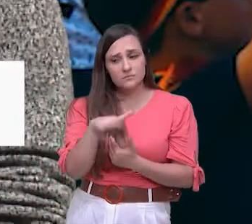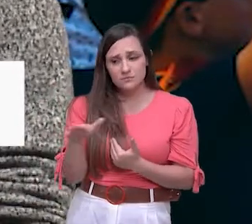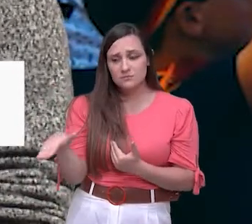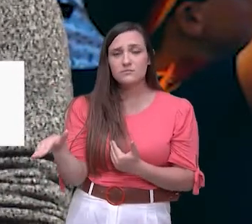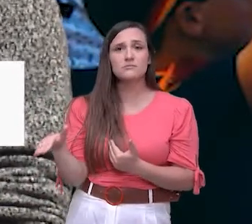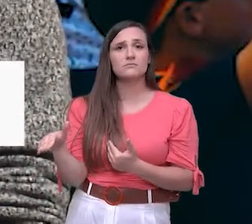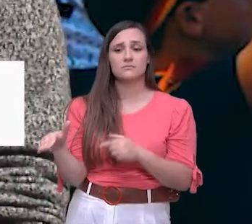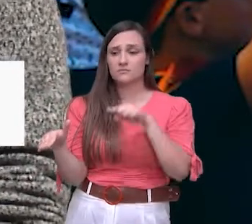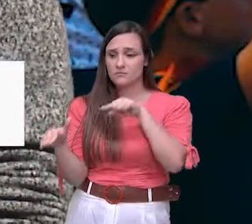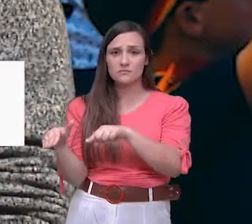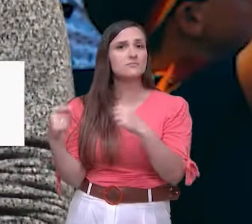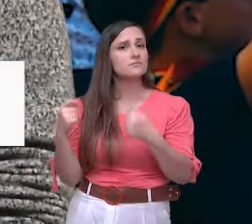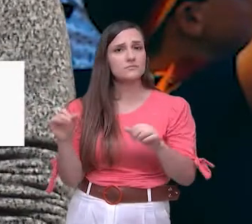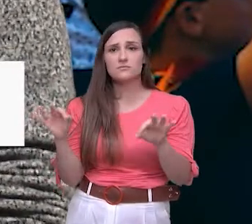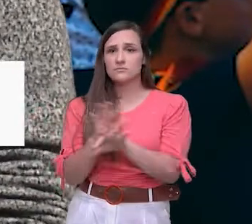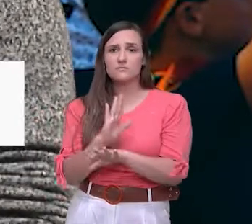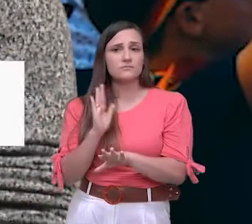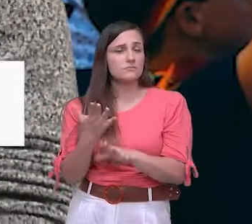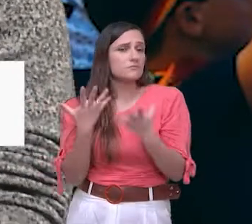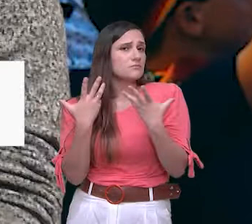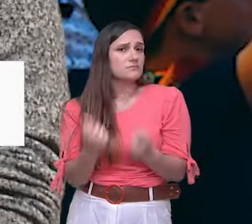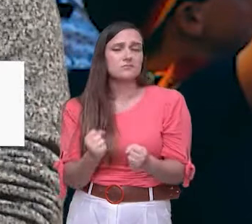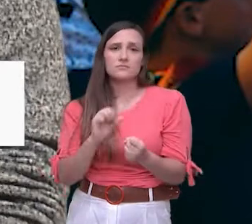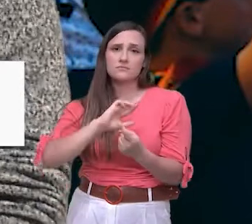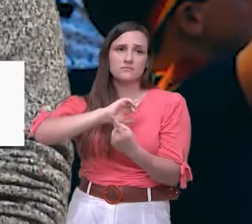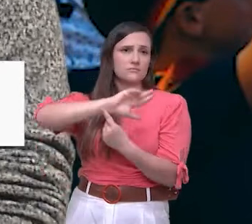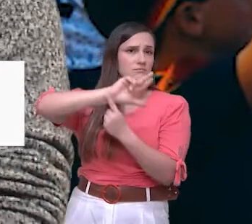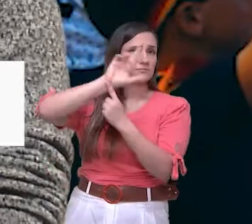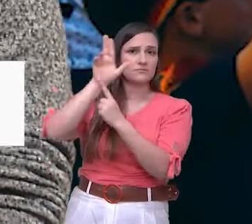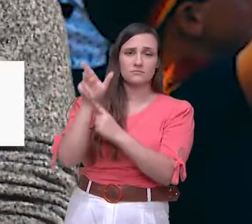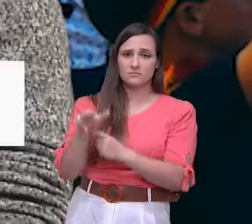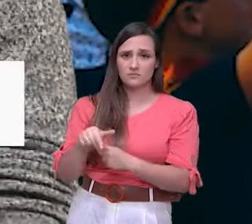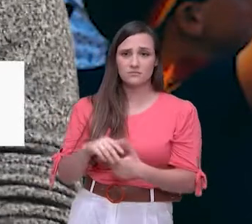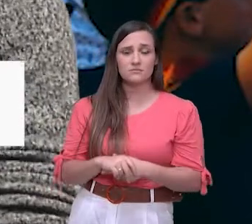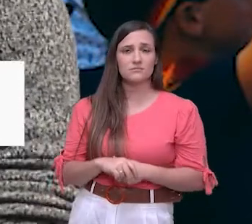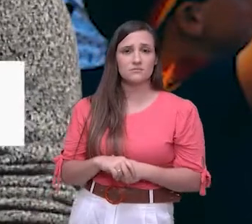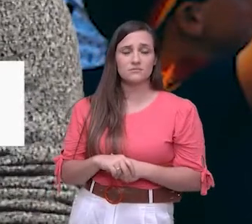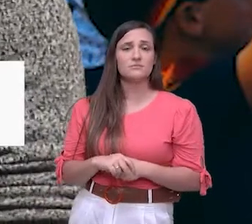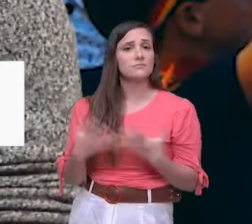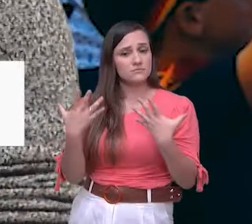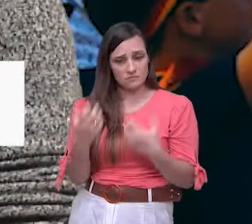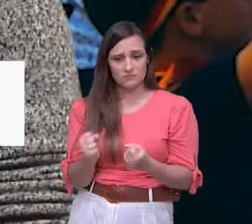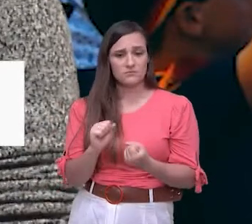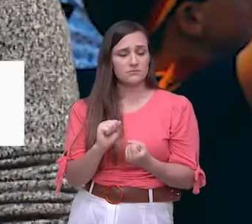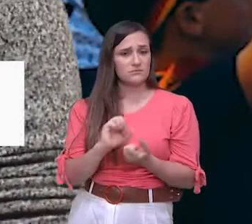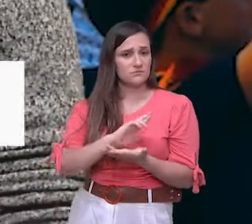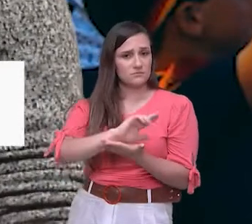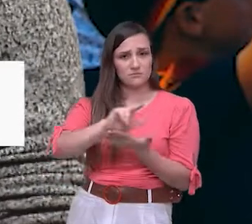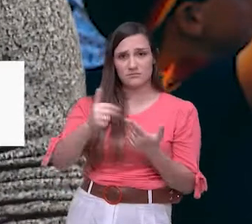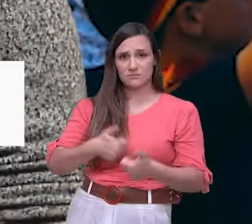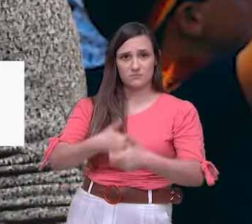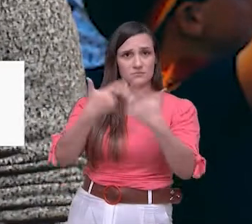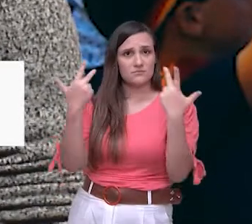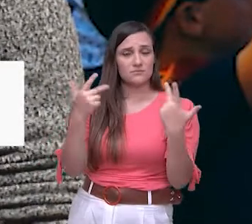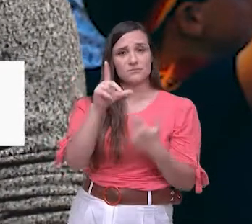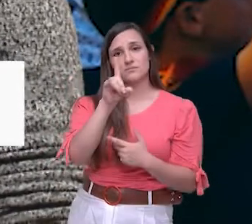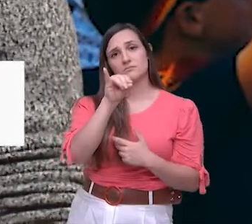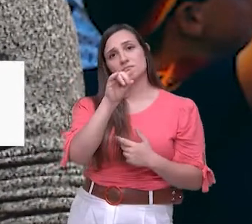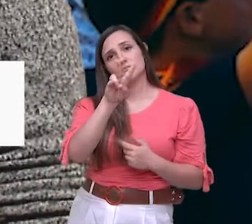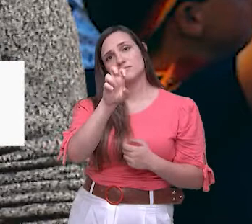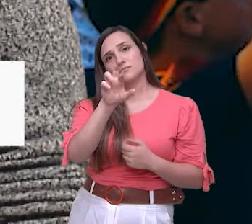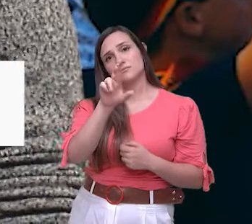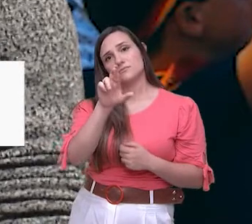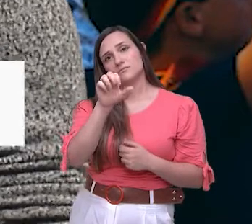adolescentes e crianças é para lidar com diversidade mas não somente para lidar com diversidade Eu costumo